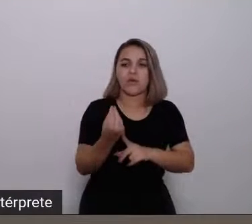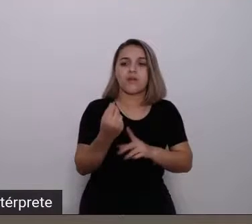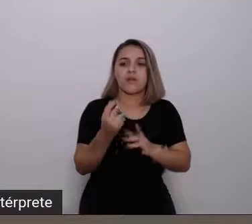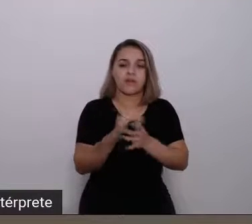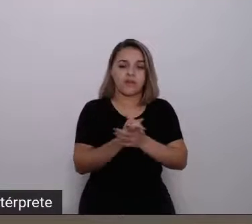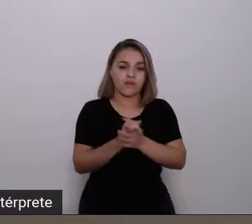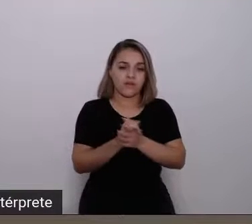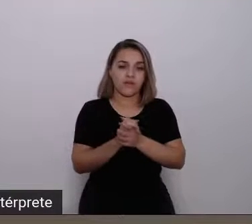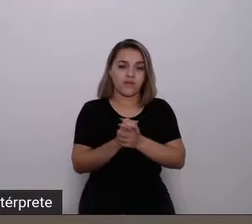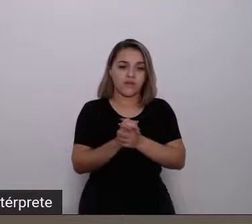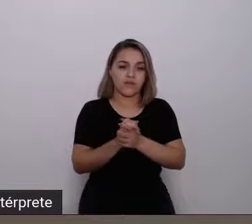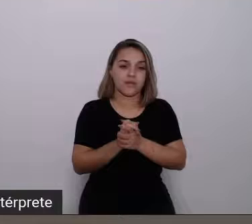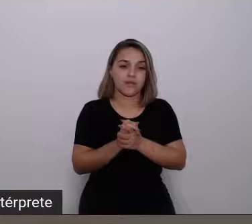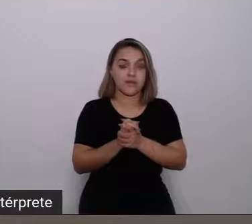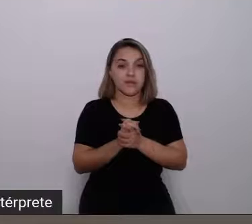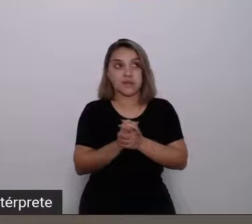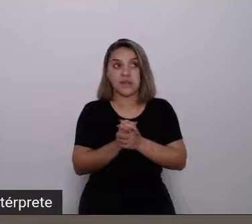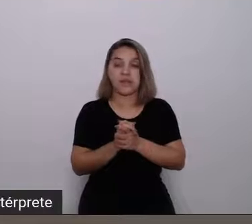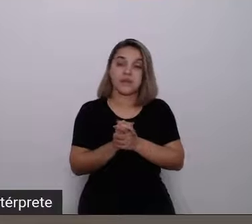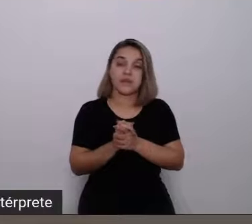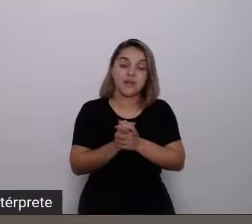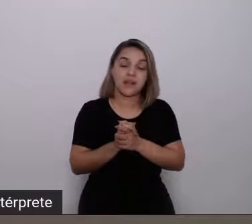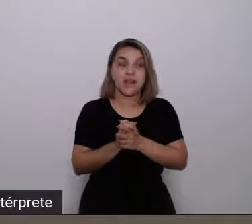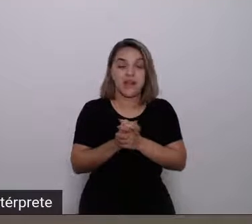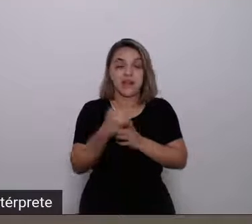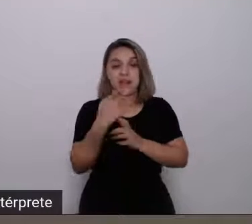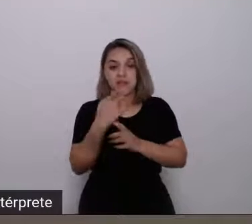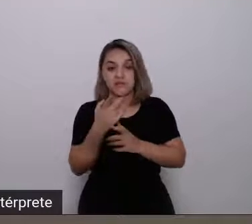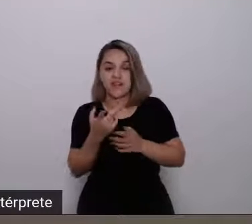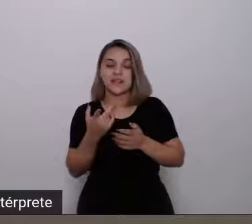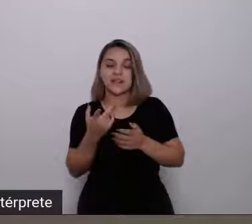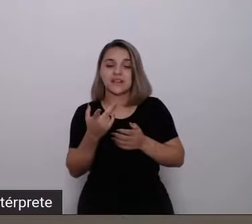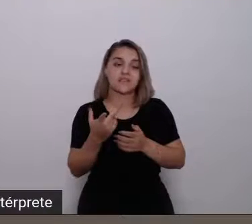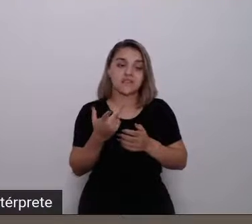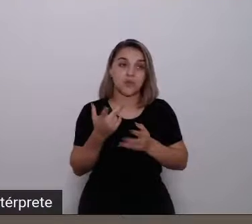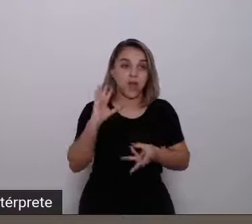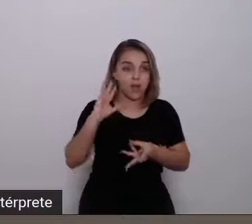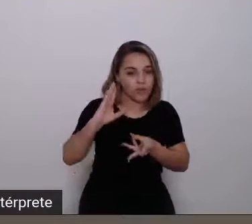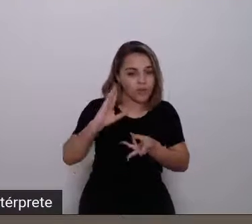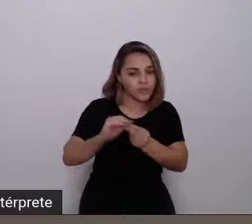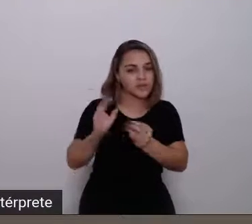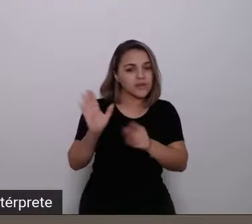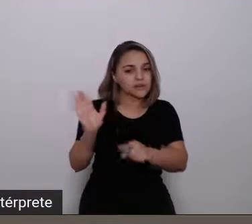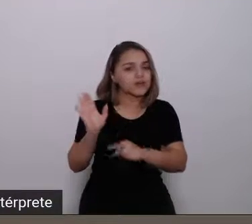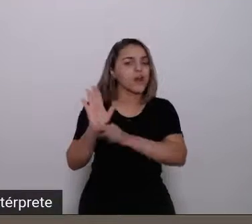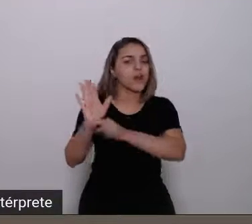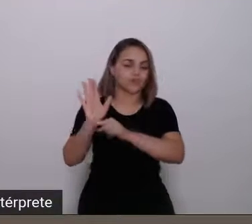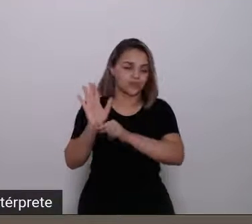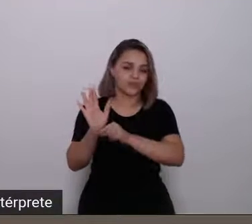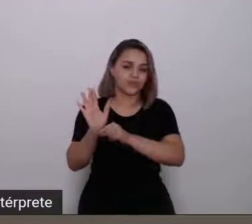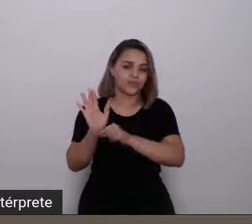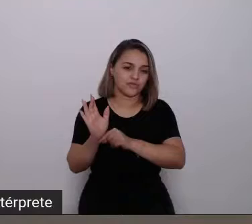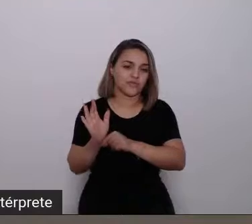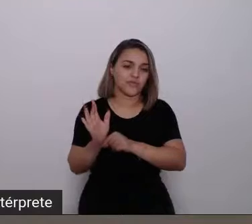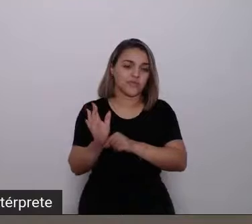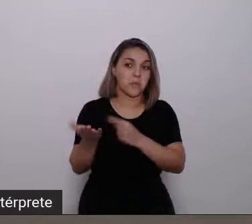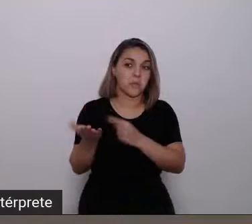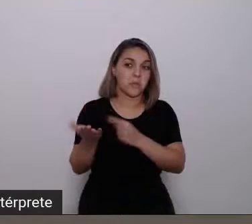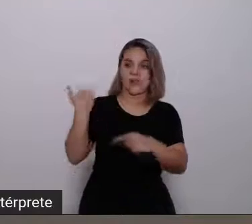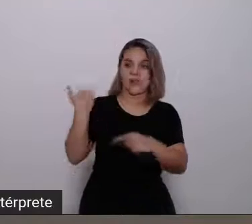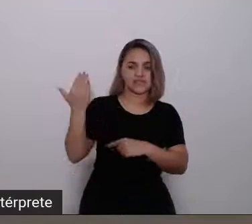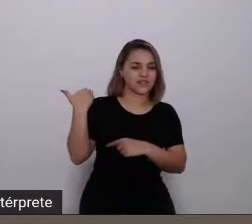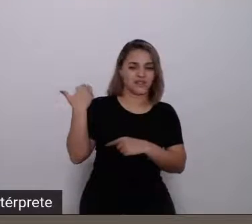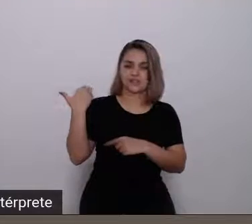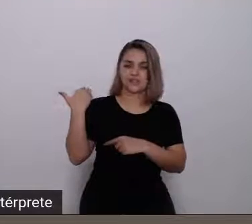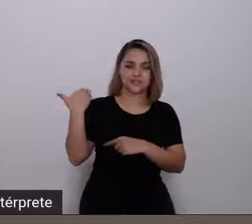uma eu não digo que é uma ruptura, ela faz uma leitura a seu favor. Ela não nega o passado, ao contrário. E na historiografia você vai